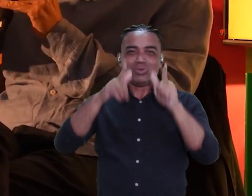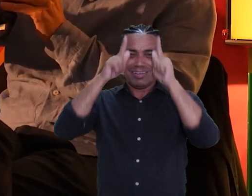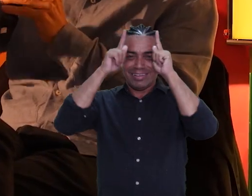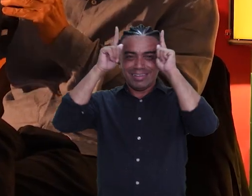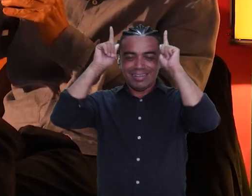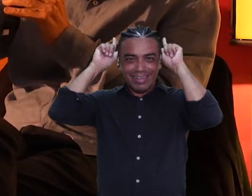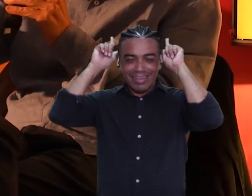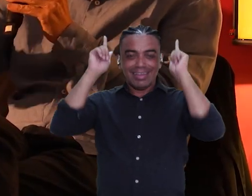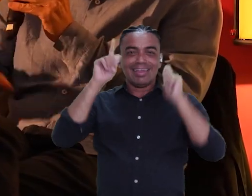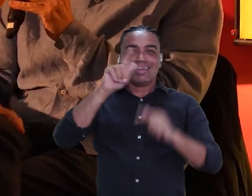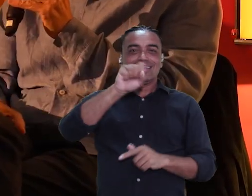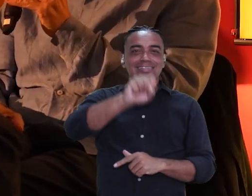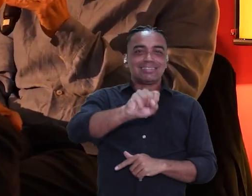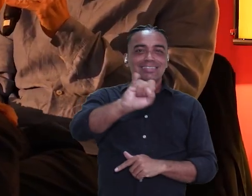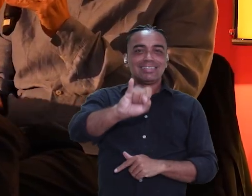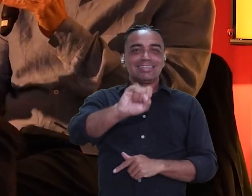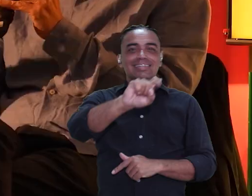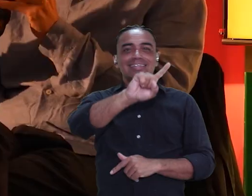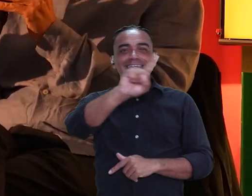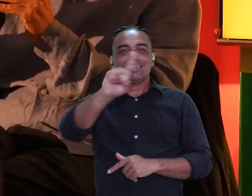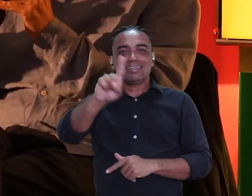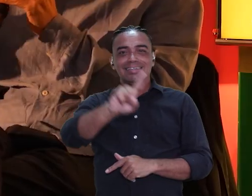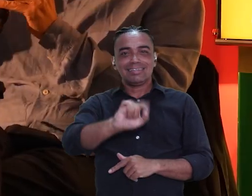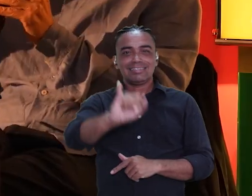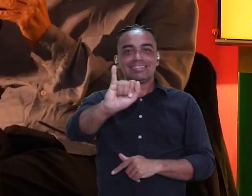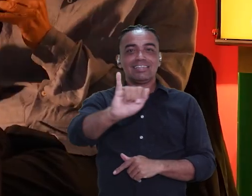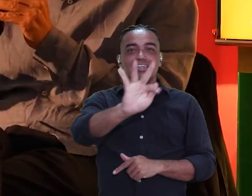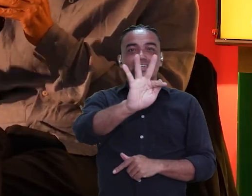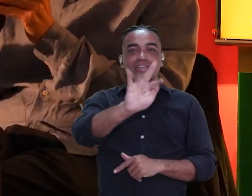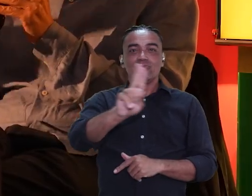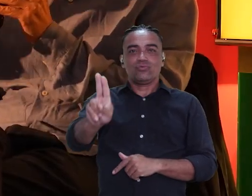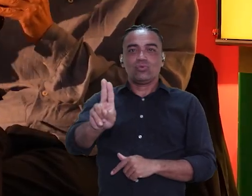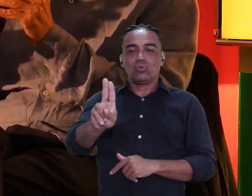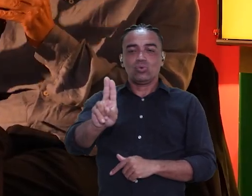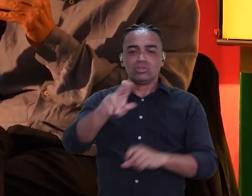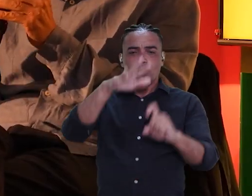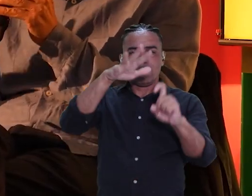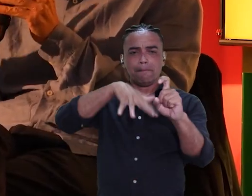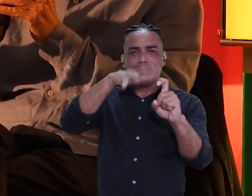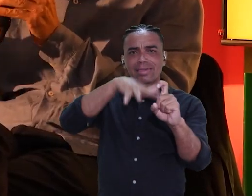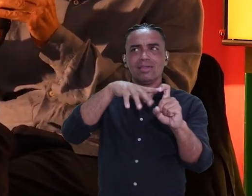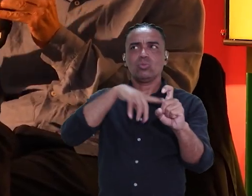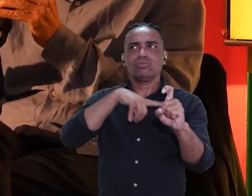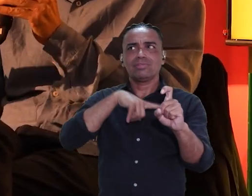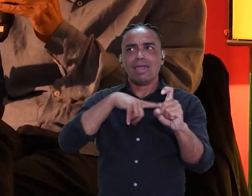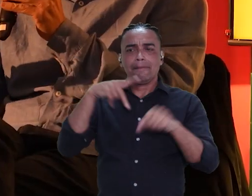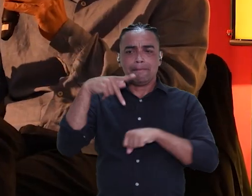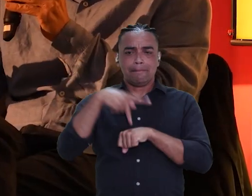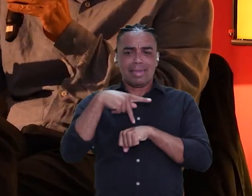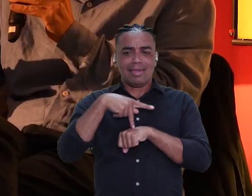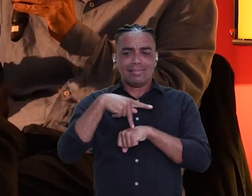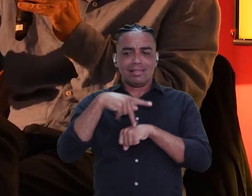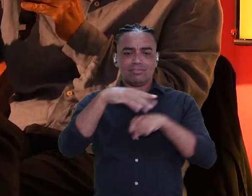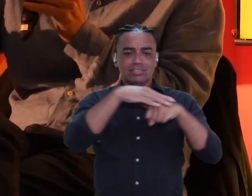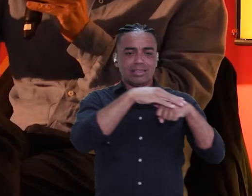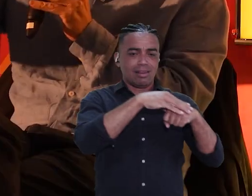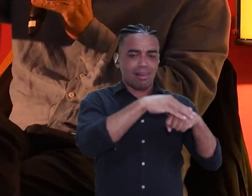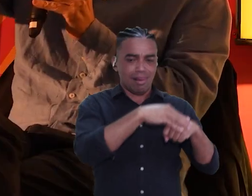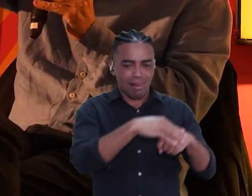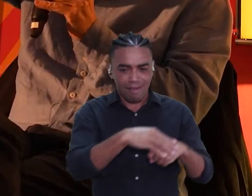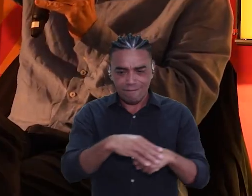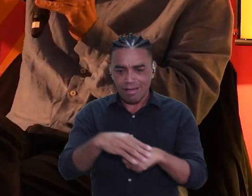de Sísifo, não é? Que é esse mito de uma situação em que você tem a pedra, você tem que